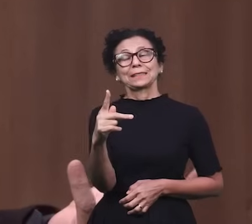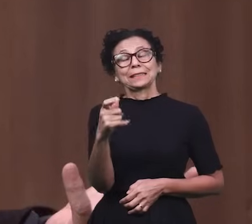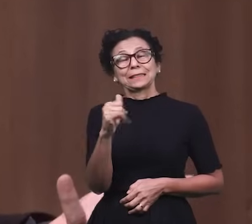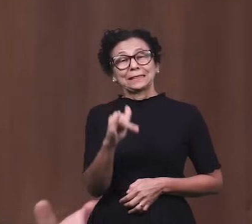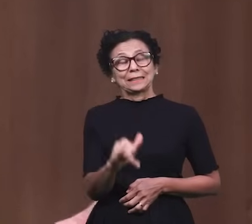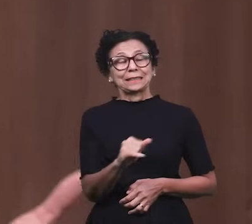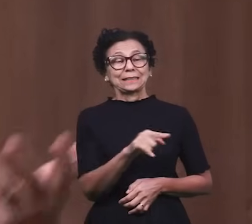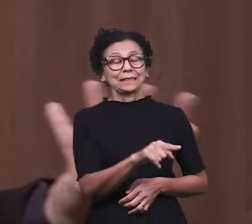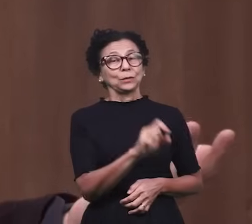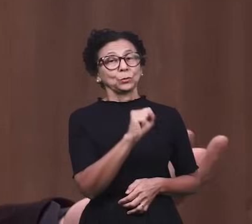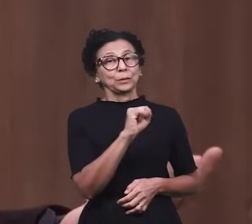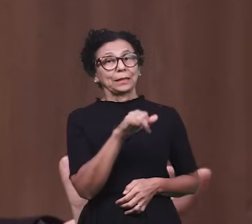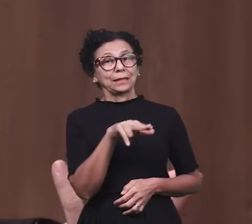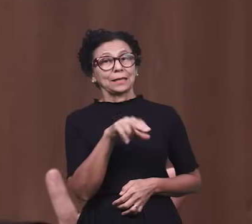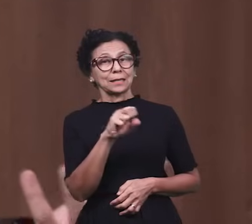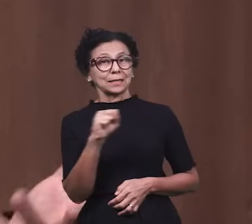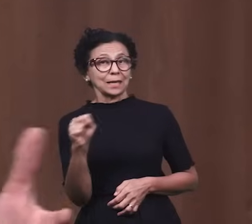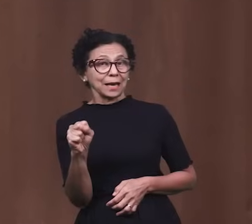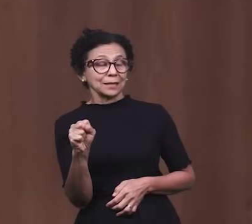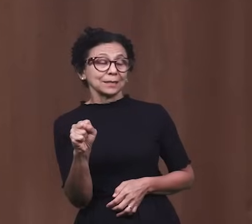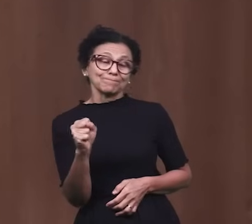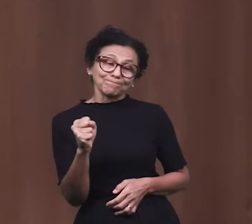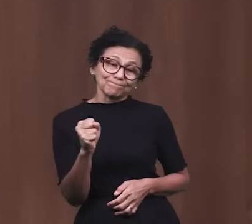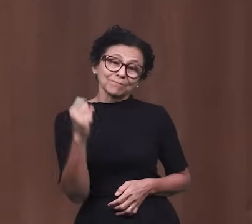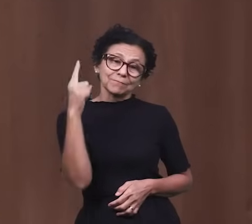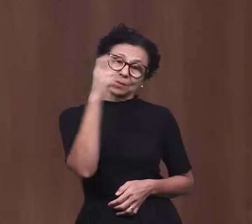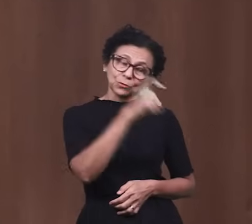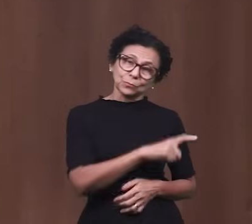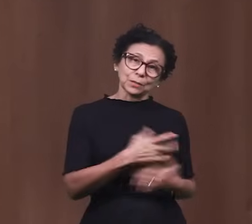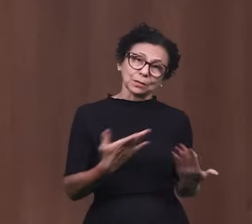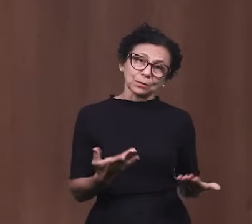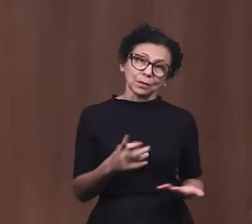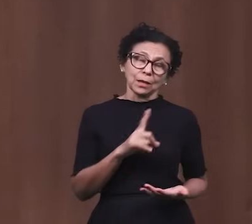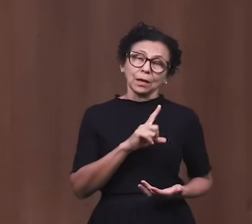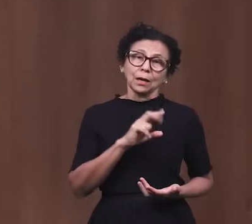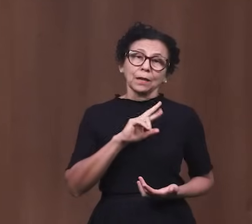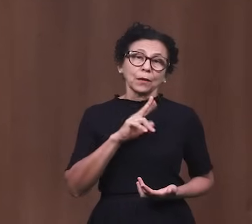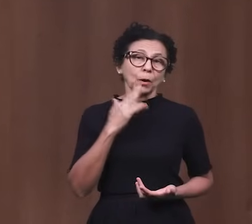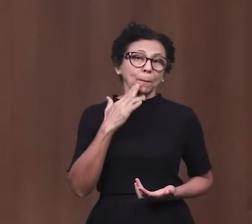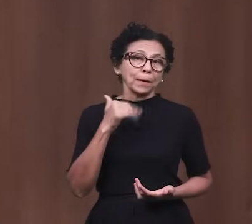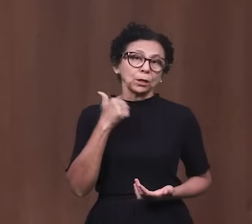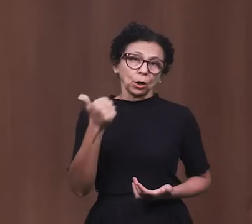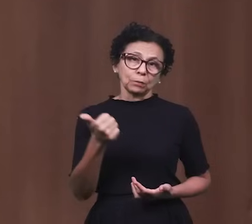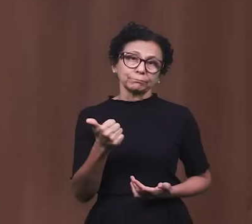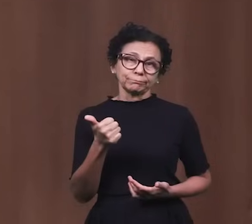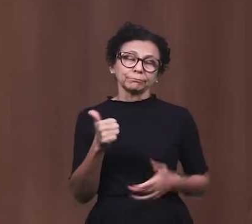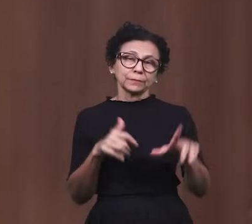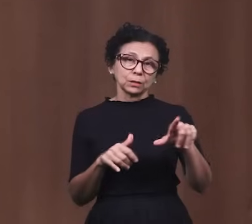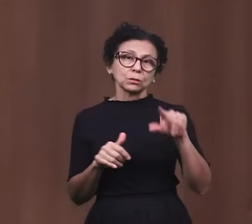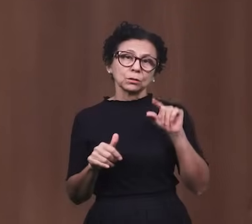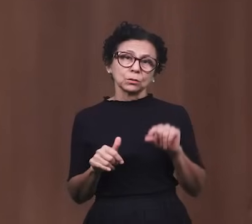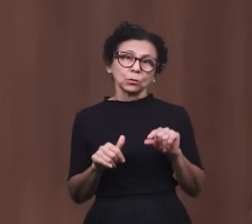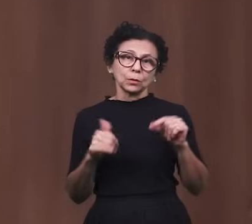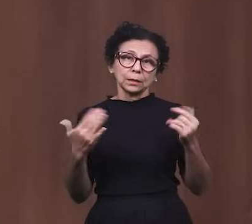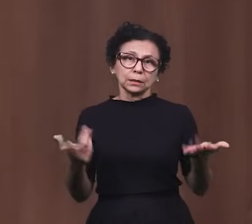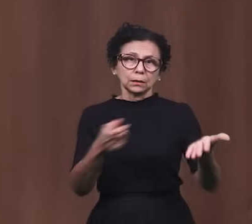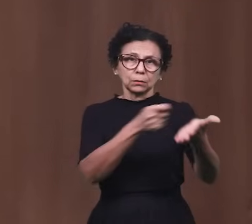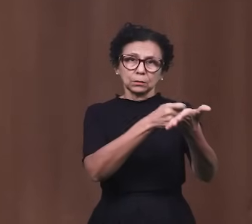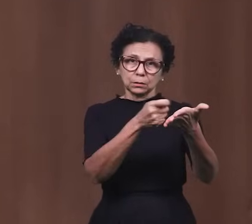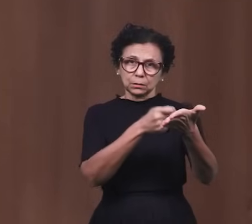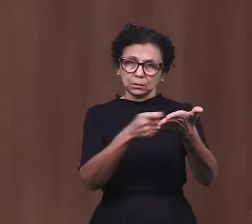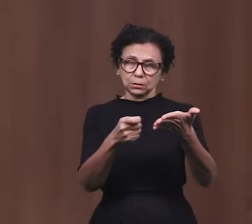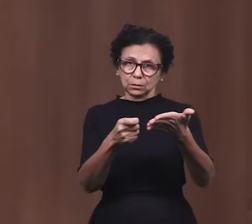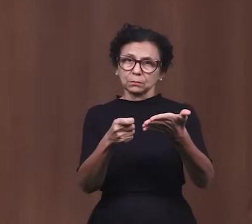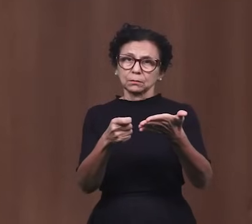depender do INSS. No último programa nós falamos que não é uma boa opção. Então, com certeza, na listinha de objetivos do jovem tem que ter